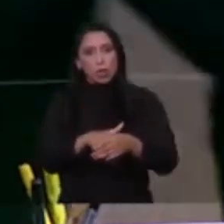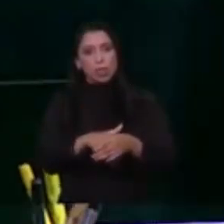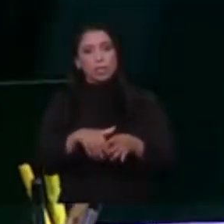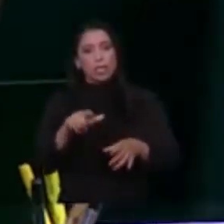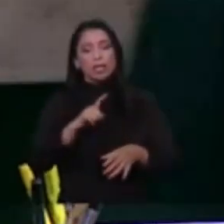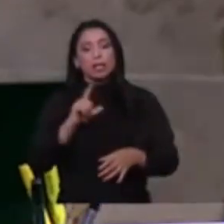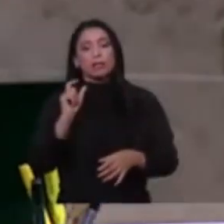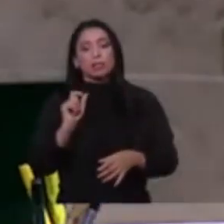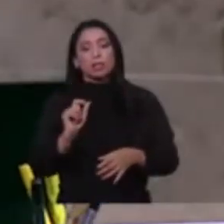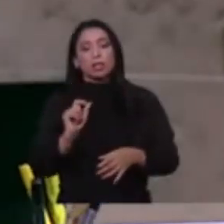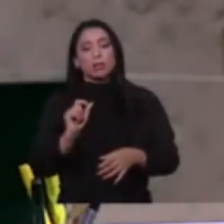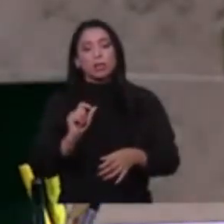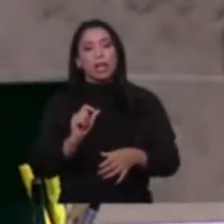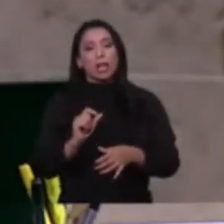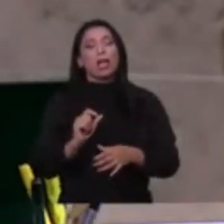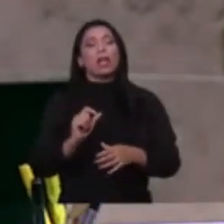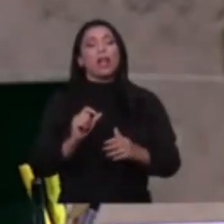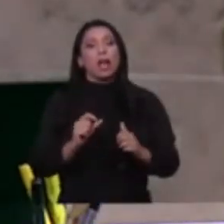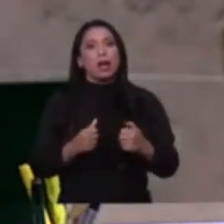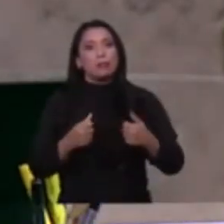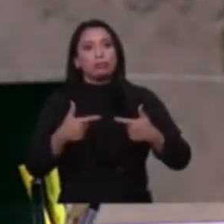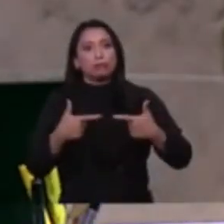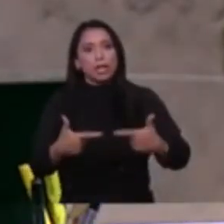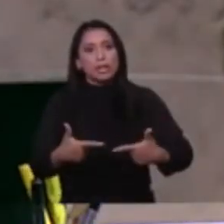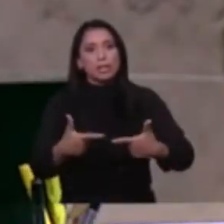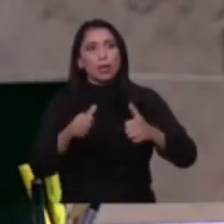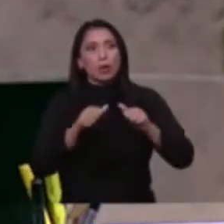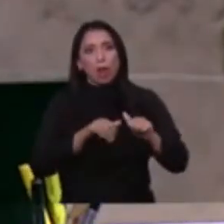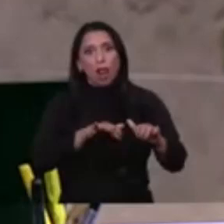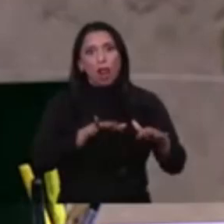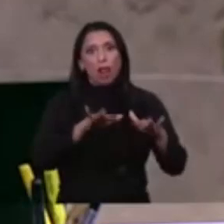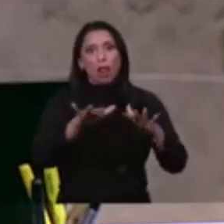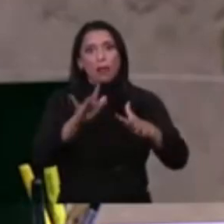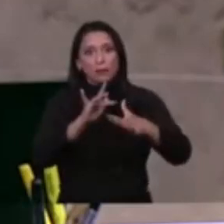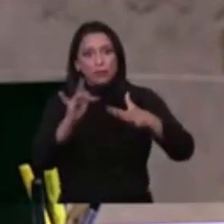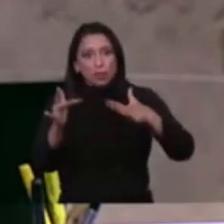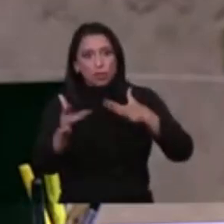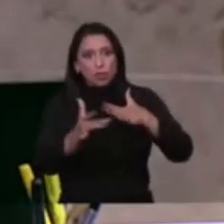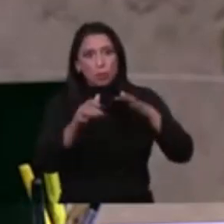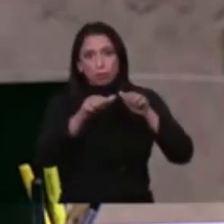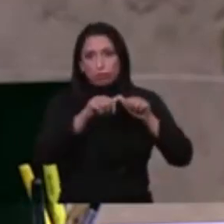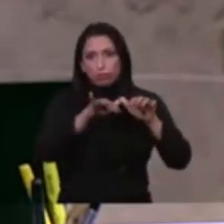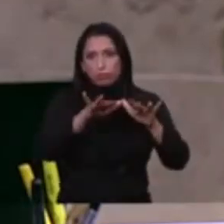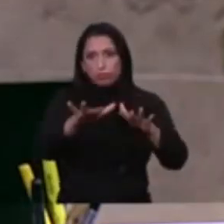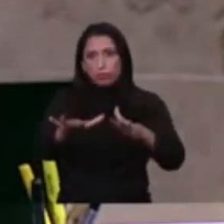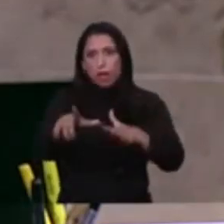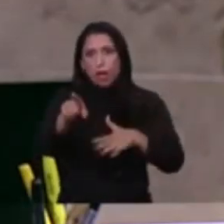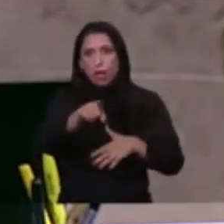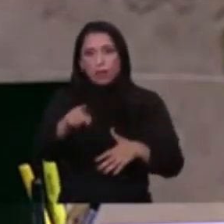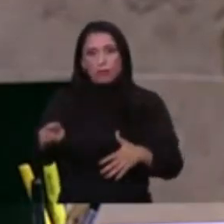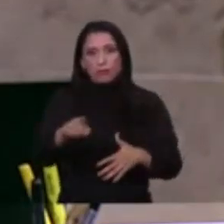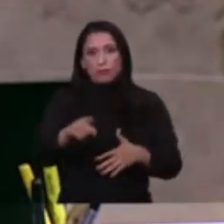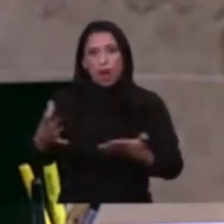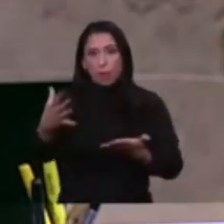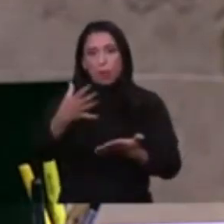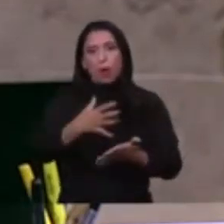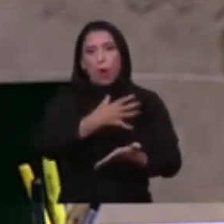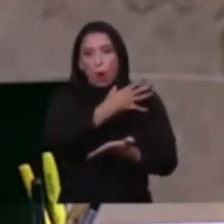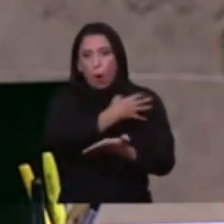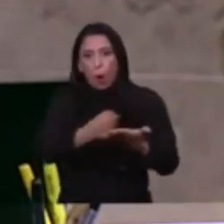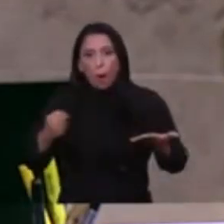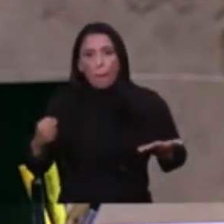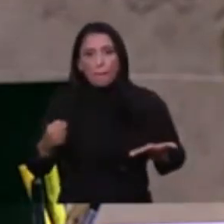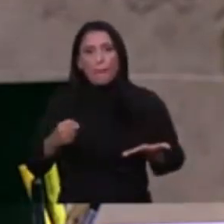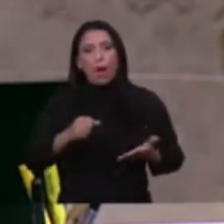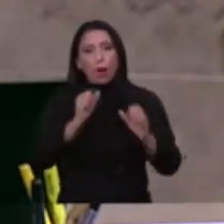ação difundida em mídias sociais para a tomada violenta do poder e se regozijou da covarde